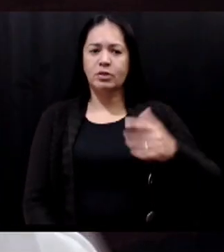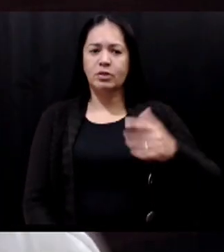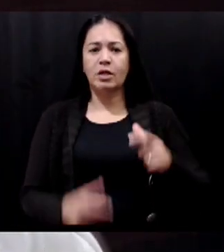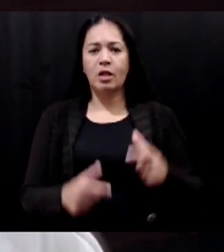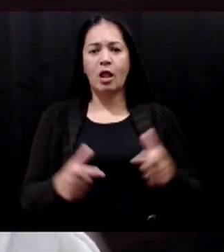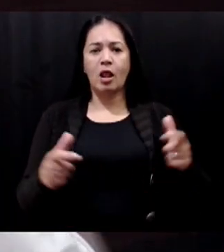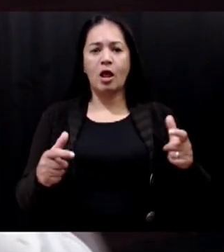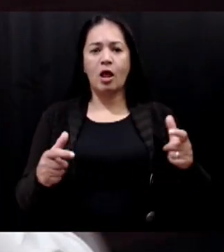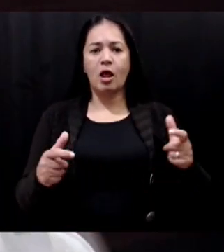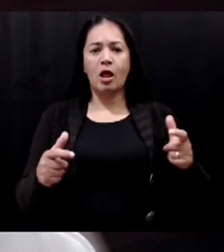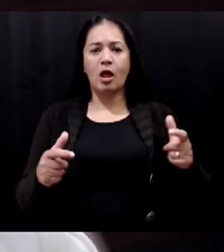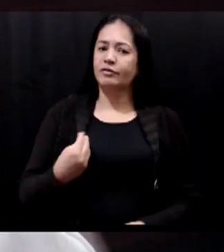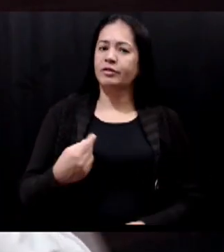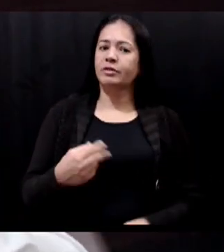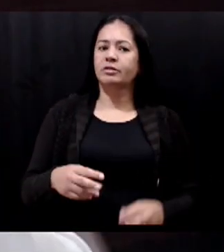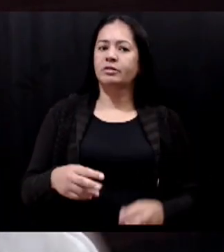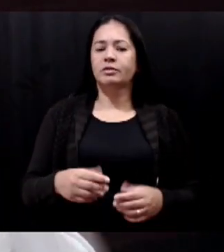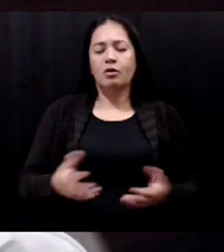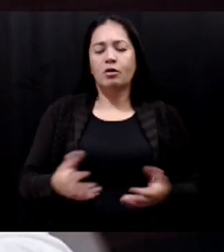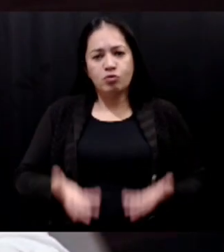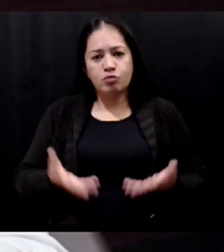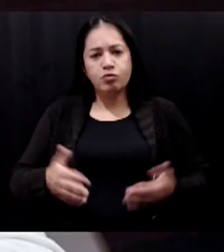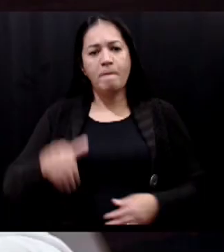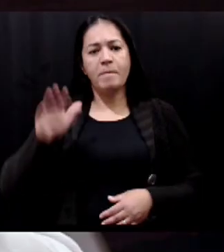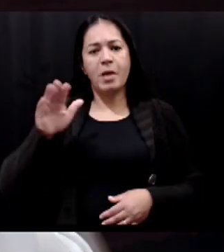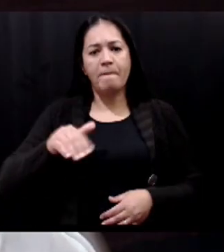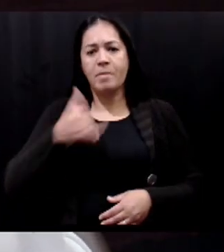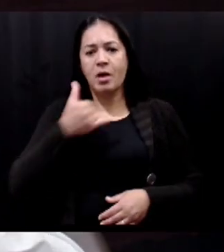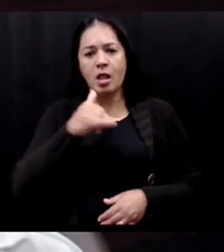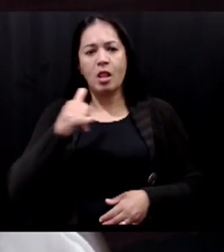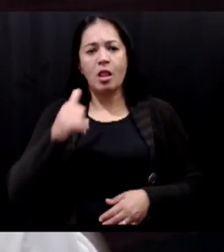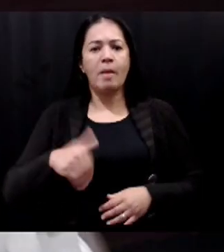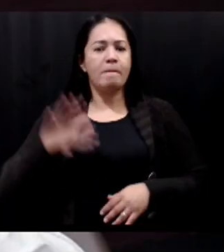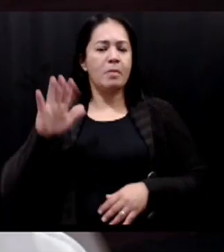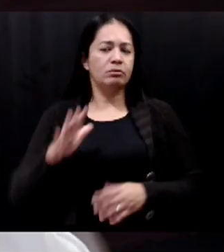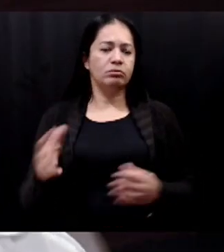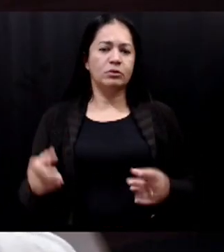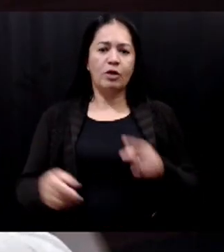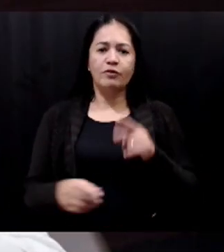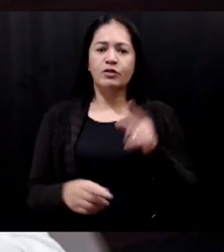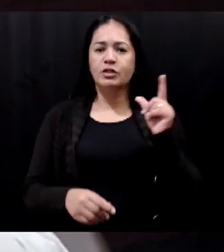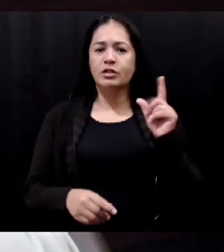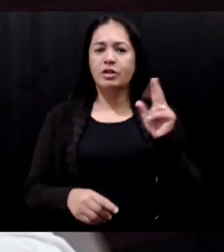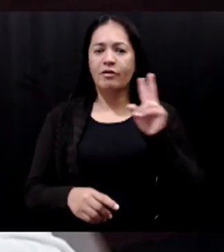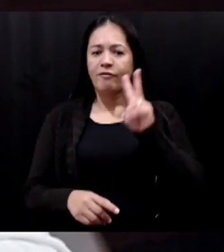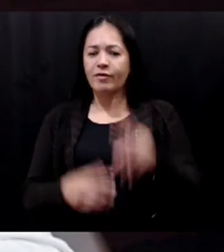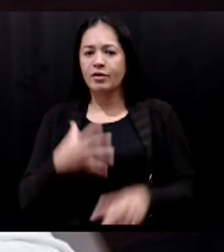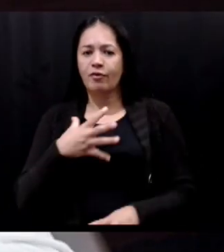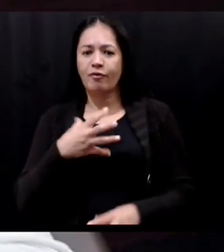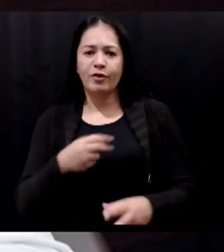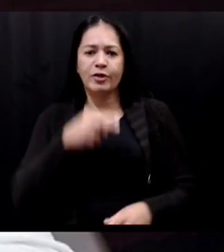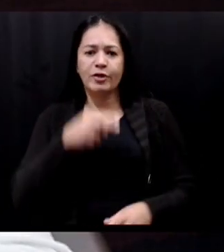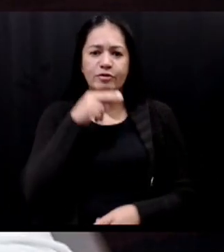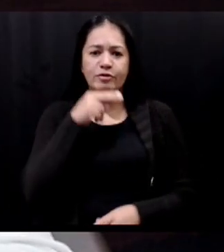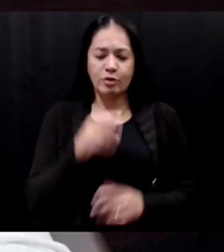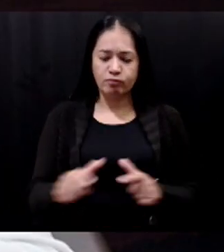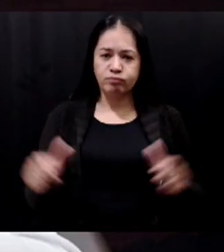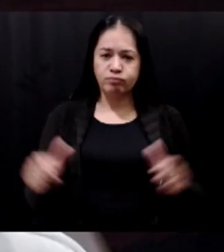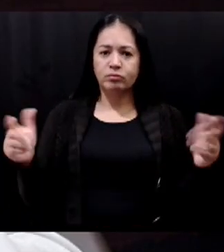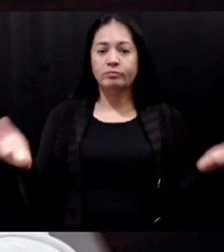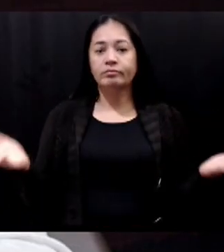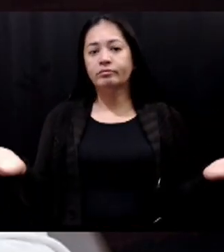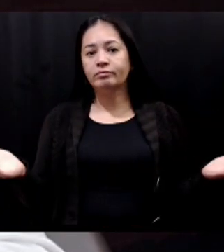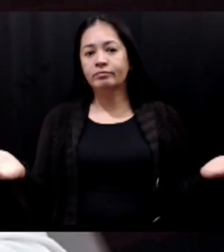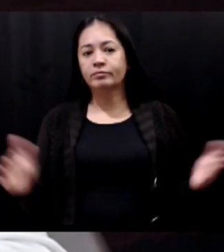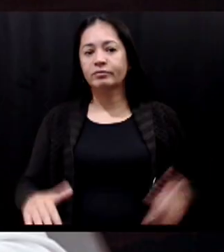mais motivação, ter mais energia, mais vigor, para você ver seus filhos, seus netos crescendo, enfim. E aí o